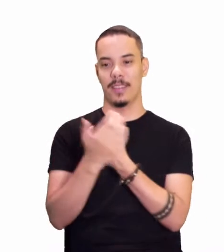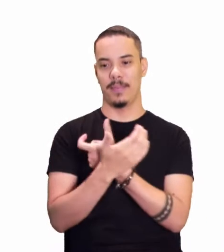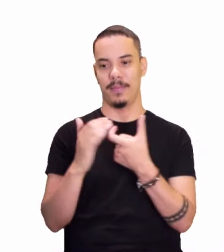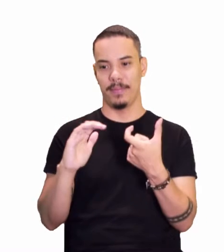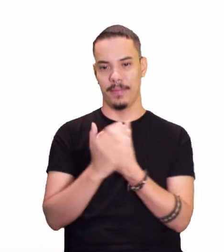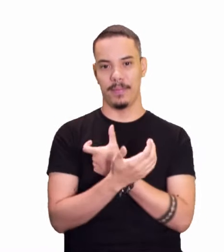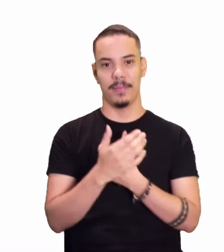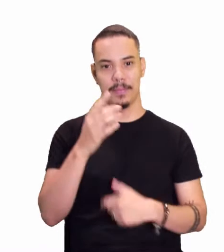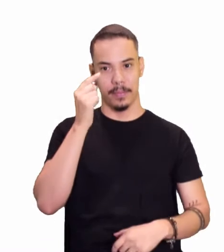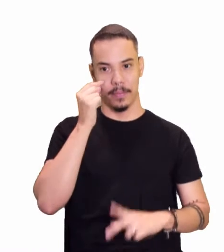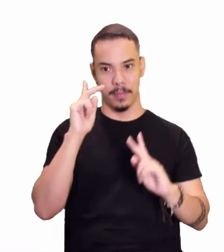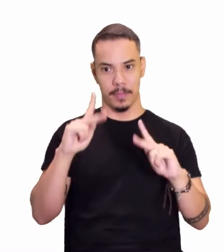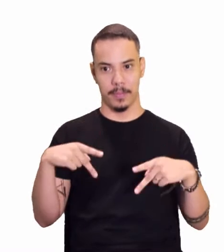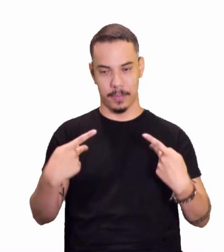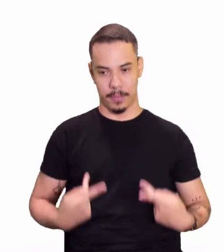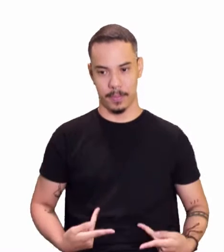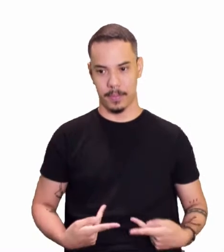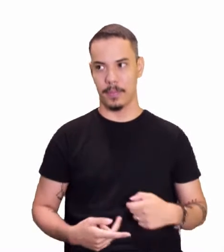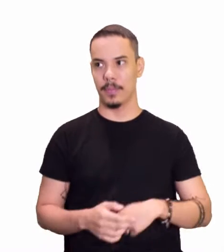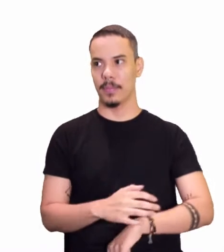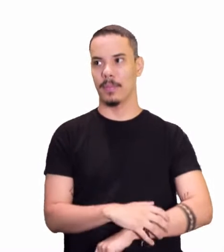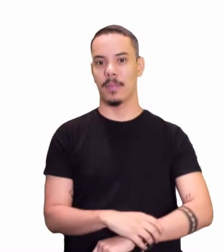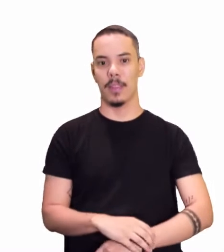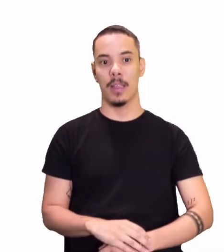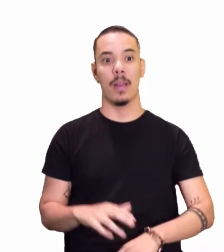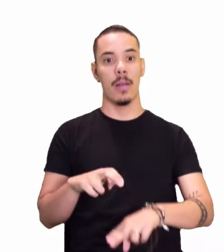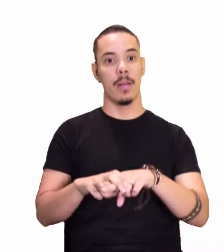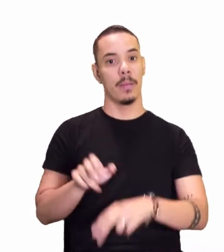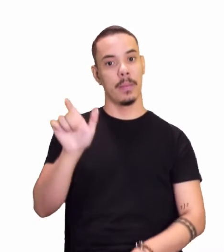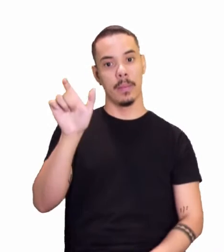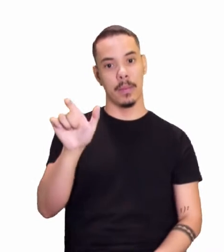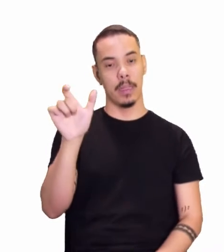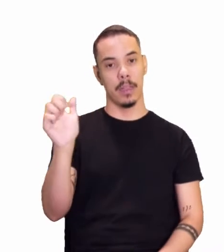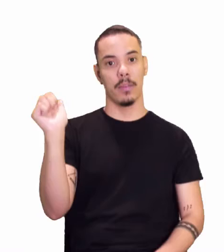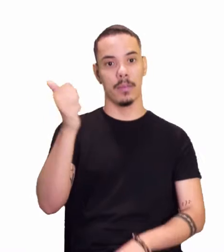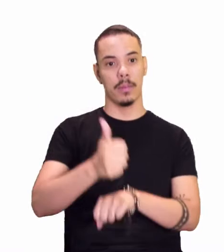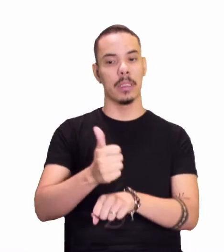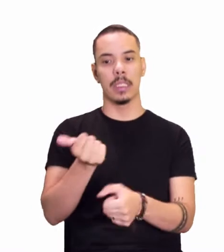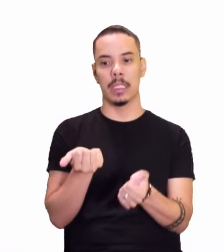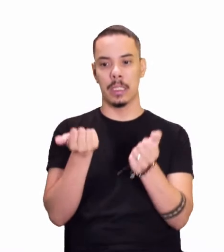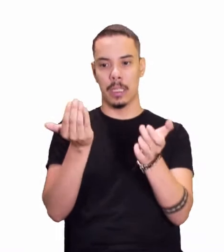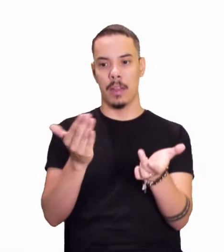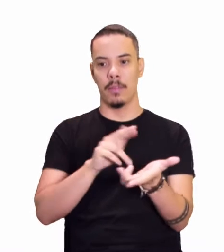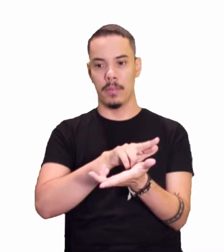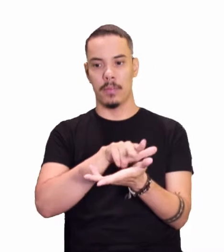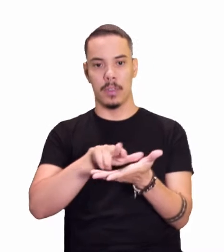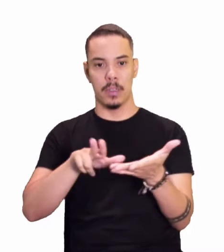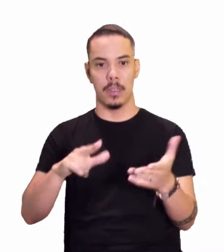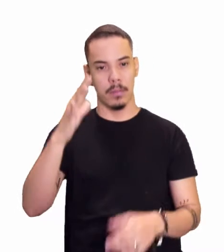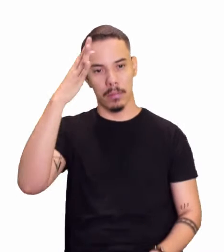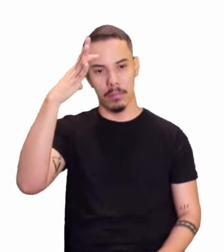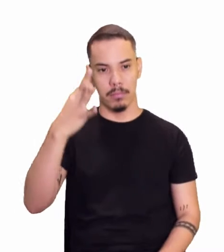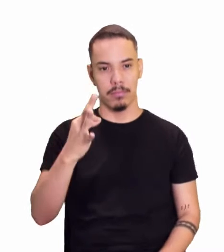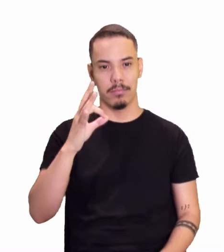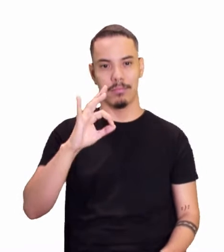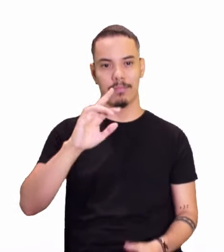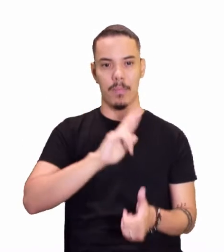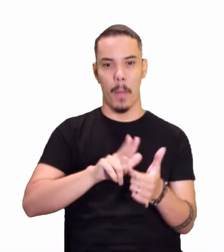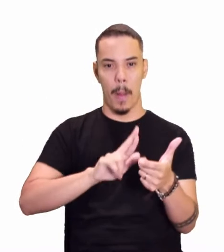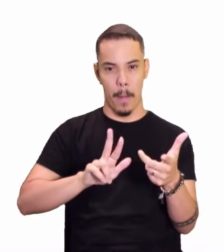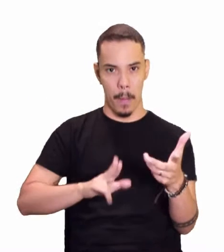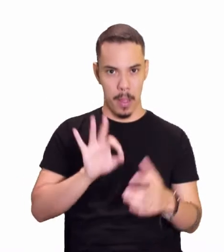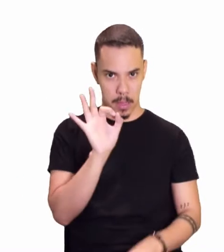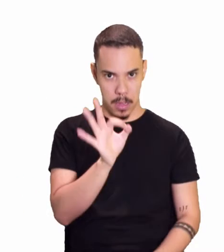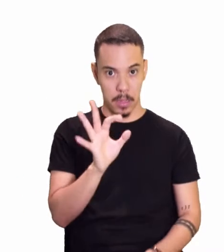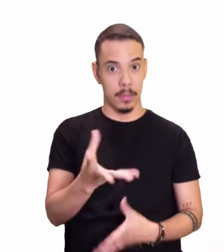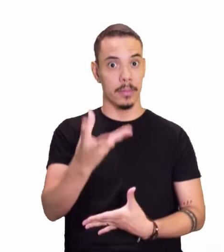humanismo. Opa, chegou! Então, essa palavra, ela abriga, né, várias concepções, certo?